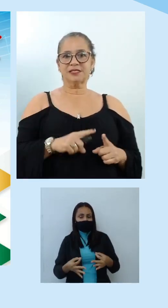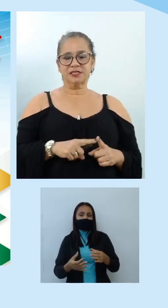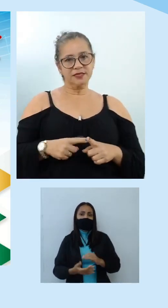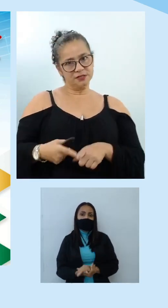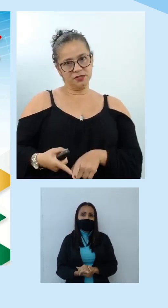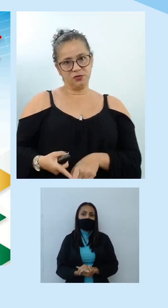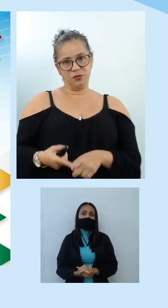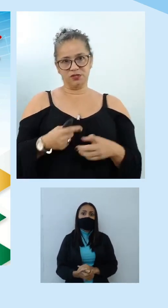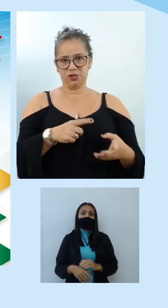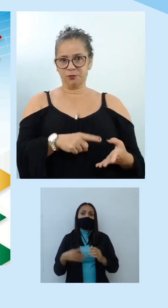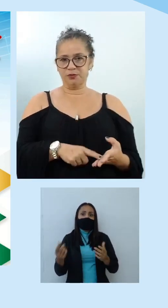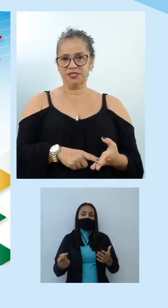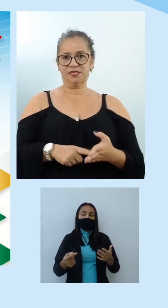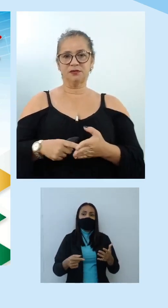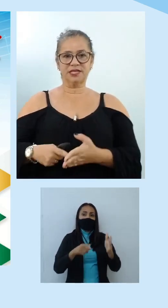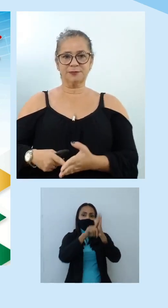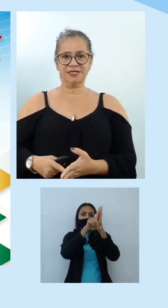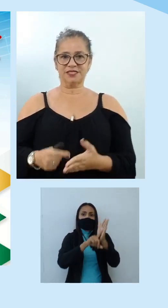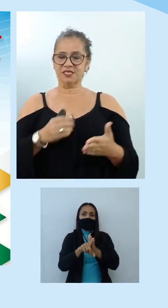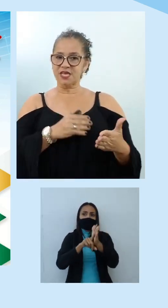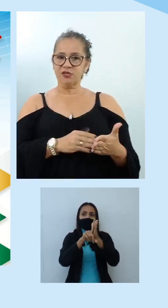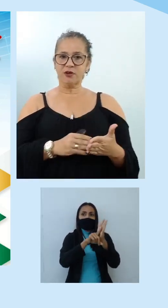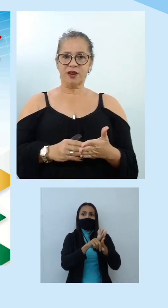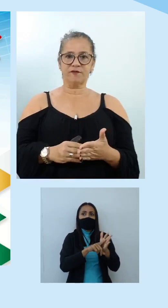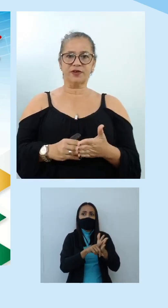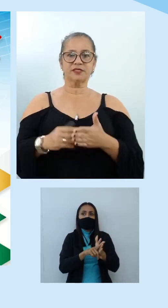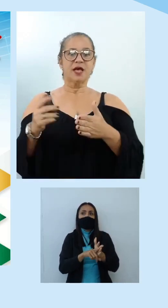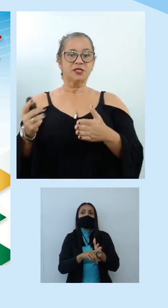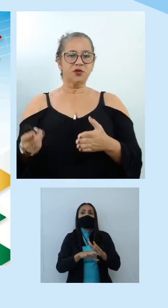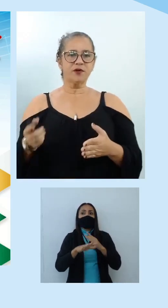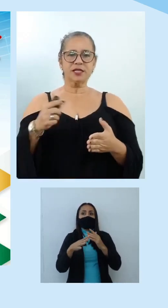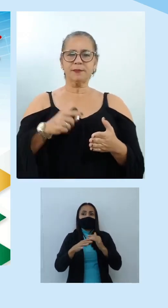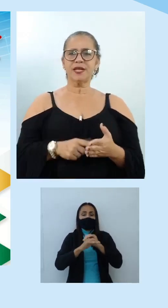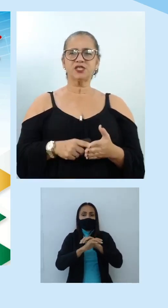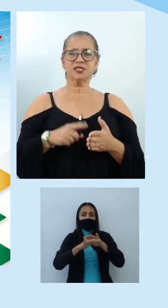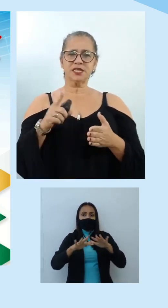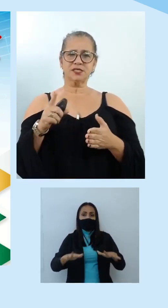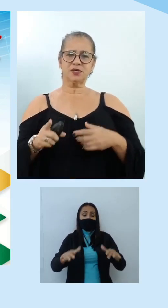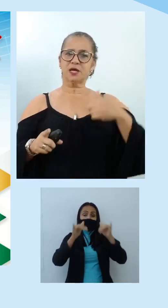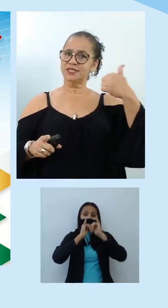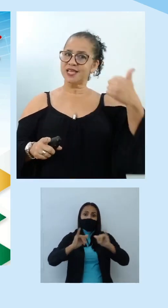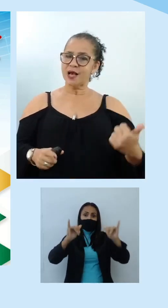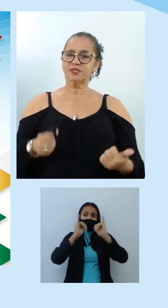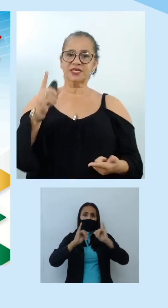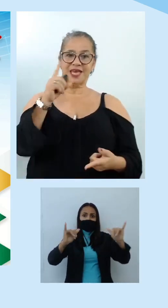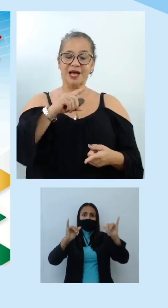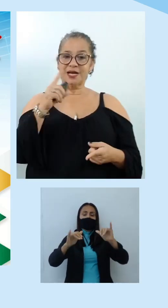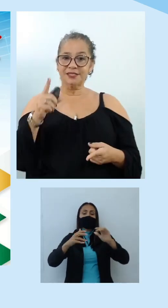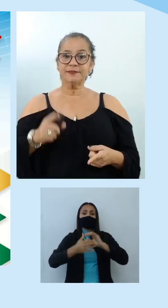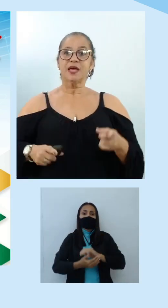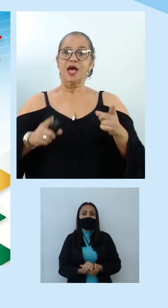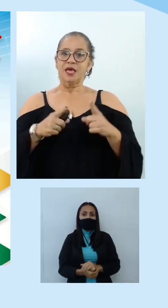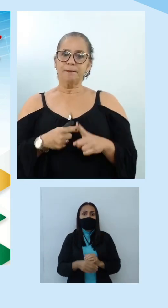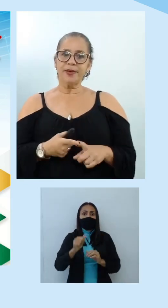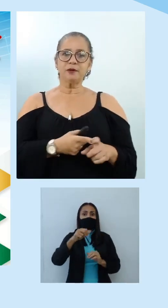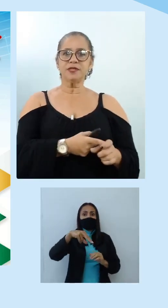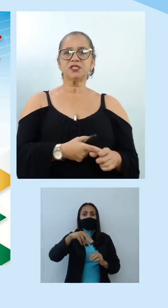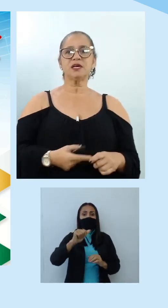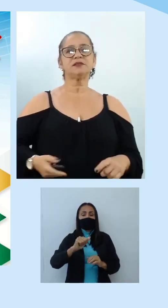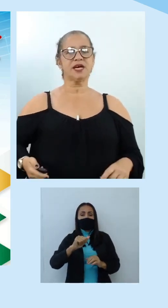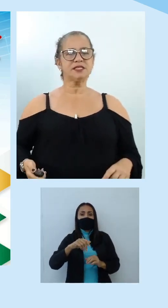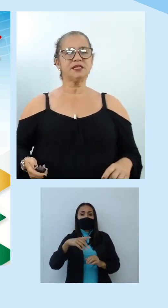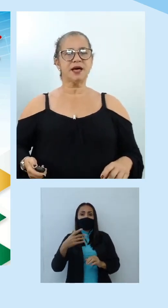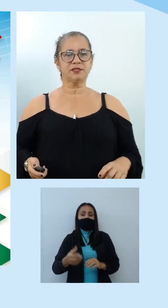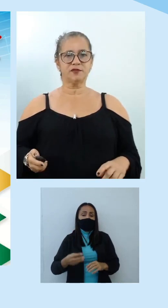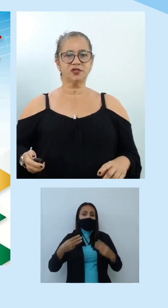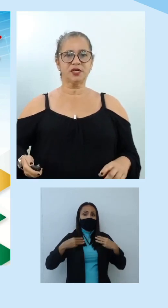que as atas de esgoto de poluição das bacias hidrográficas, divulgada pela Agência Nacional de Águas, que é a ANA, e pelo